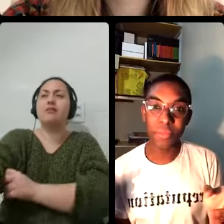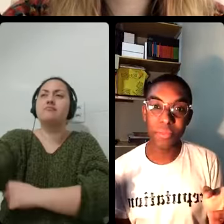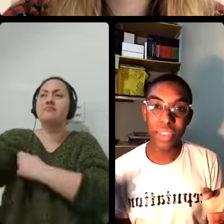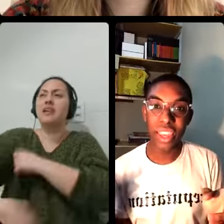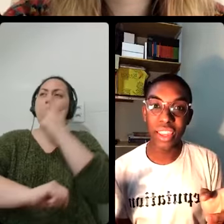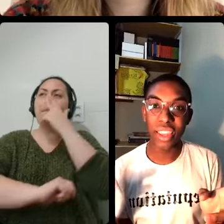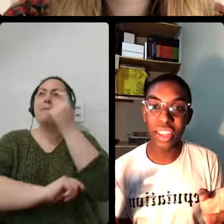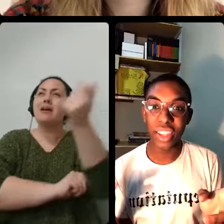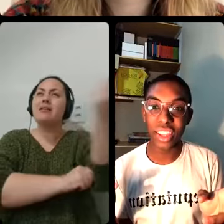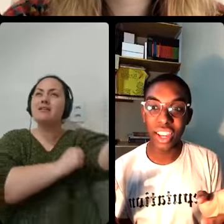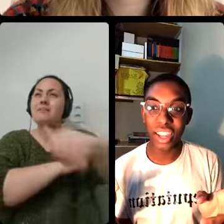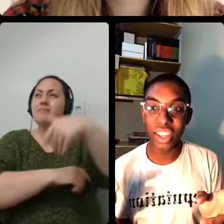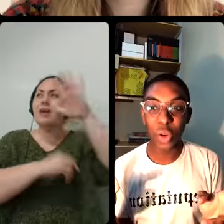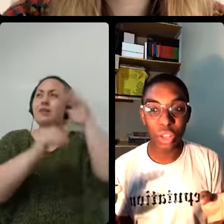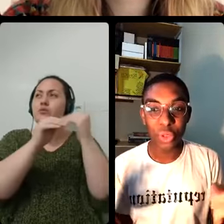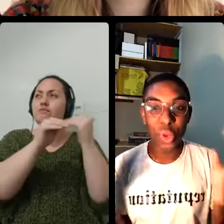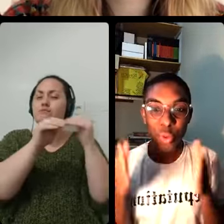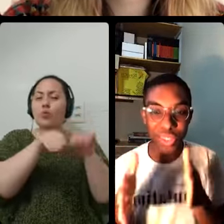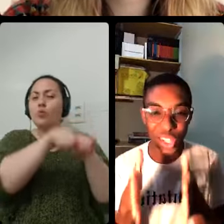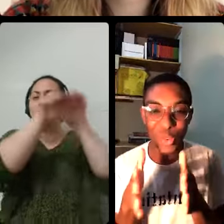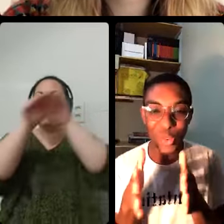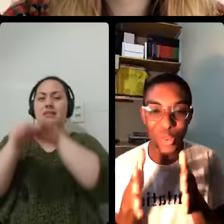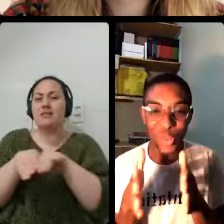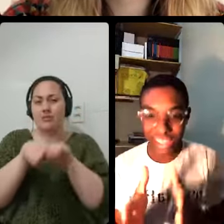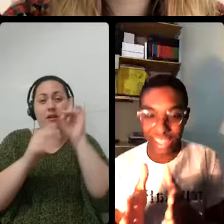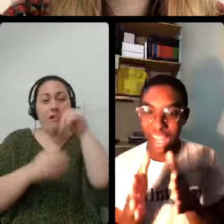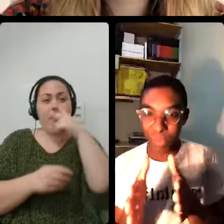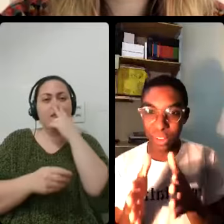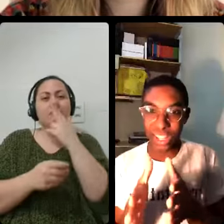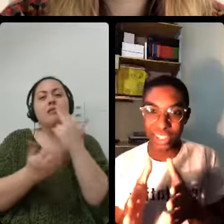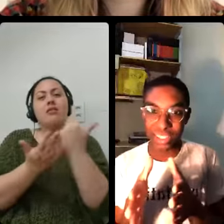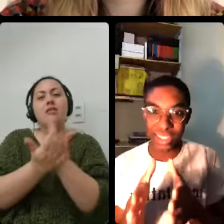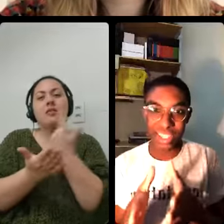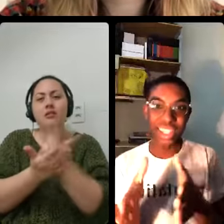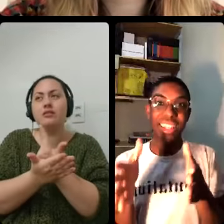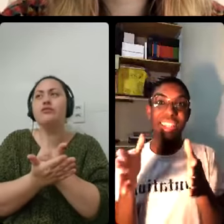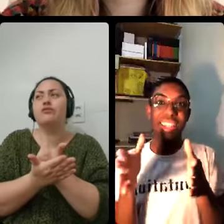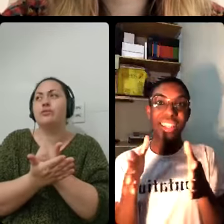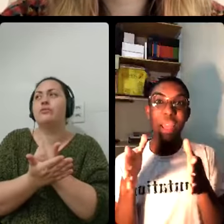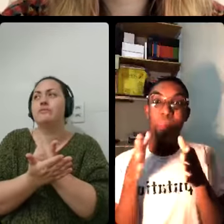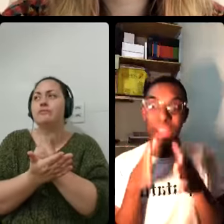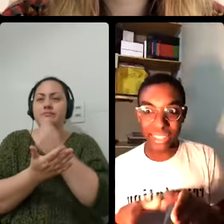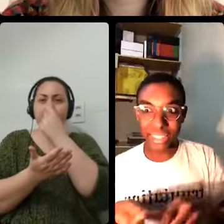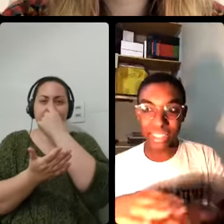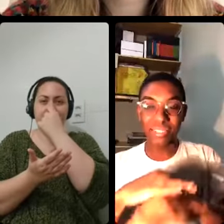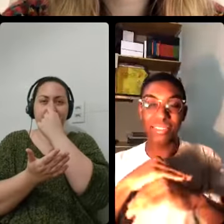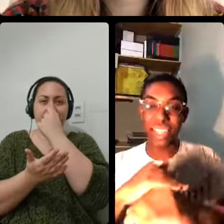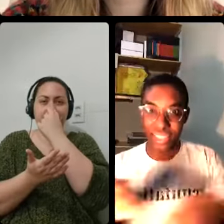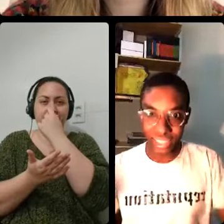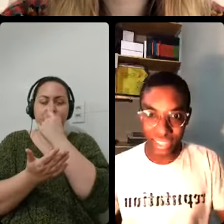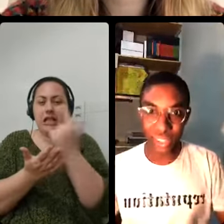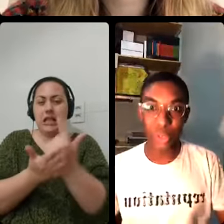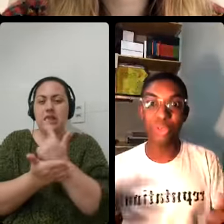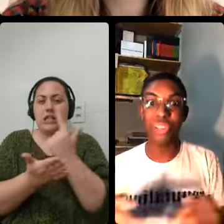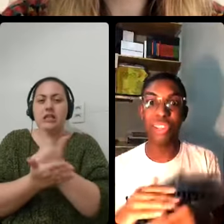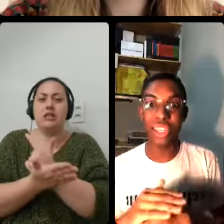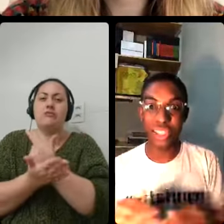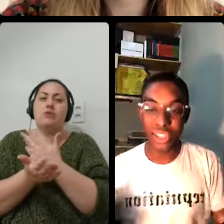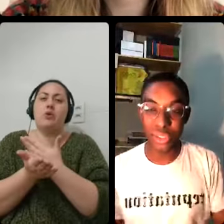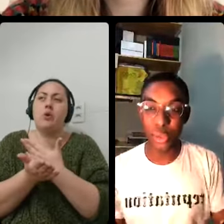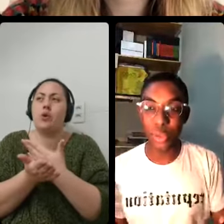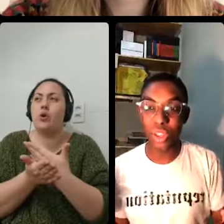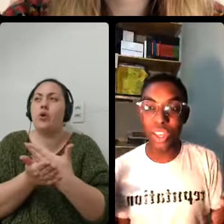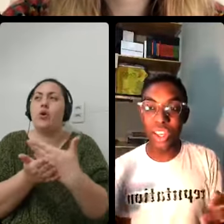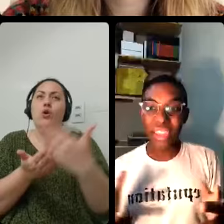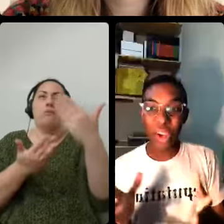diria, né? Que é um livro que conseguiu entrar, assim, sabe, na massa dessa questão,